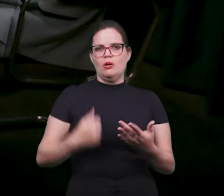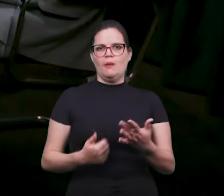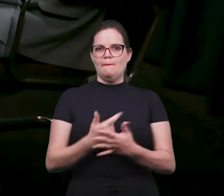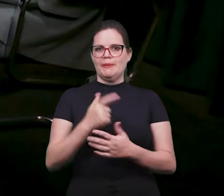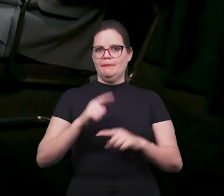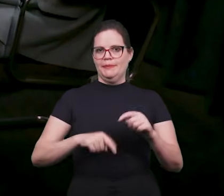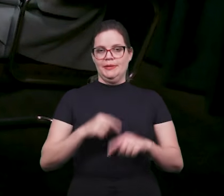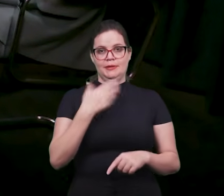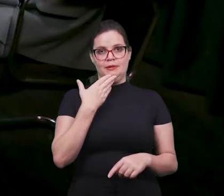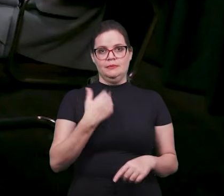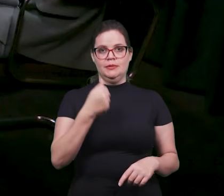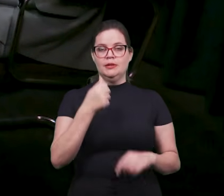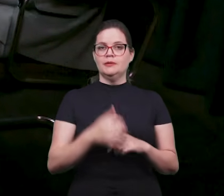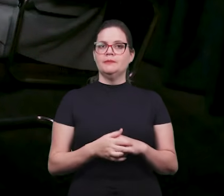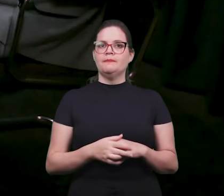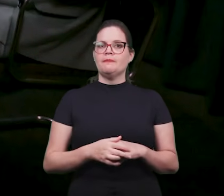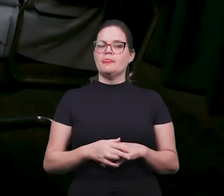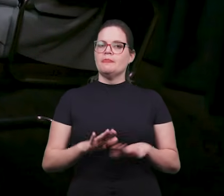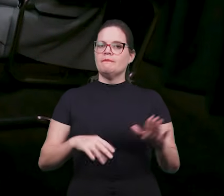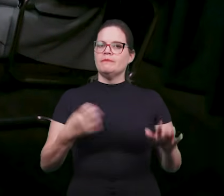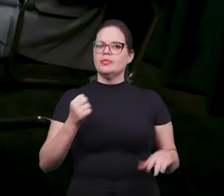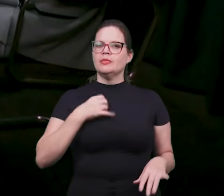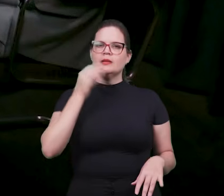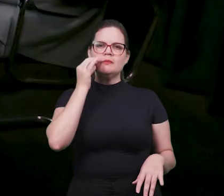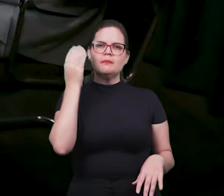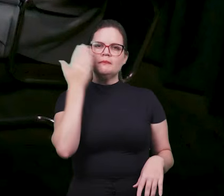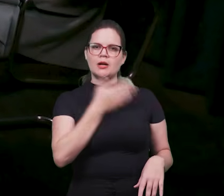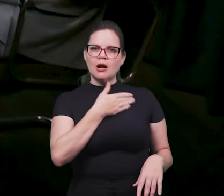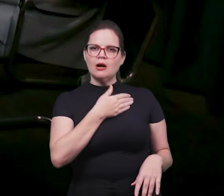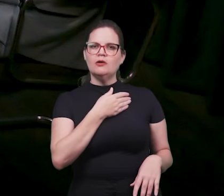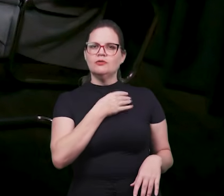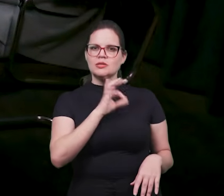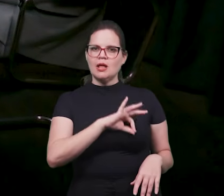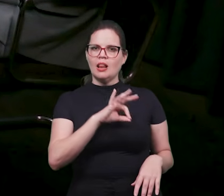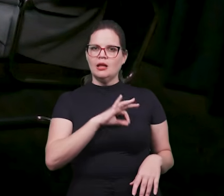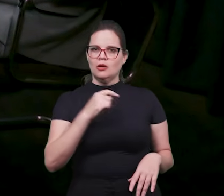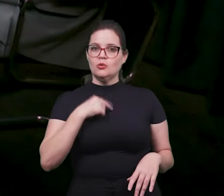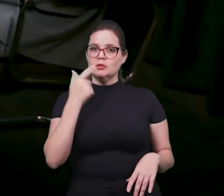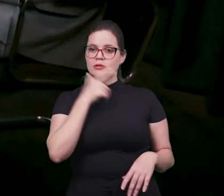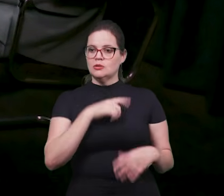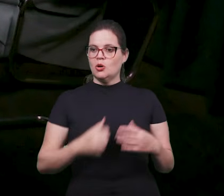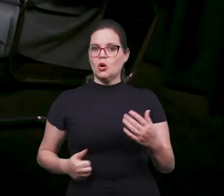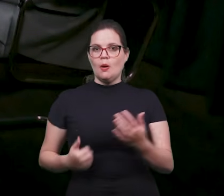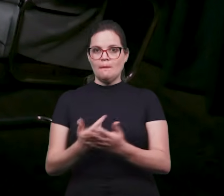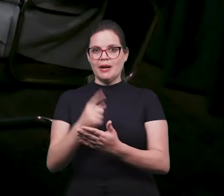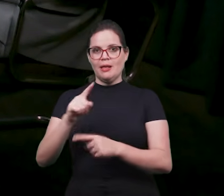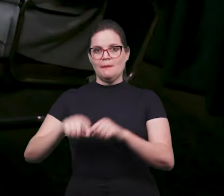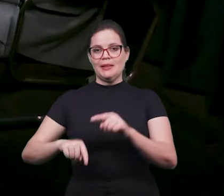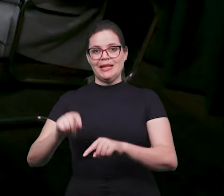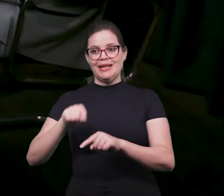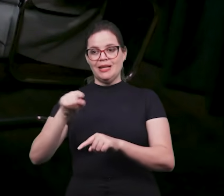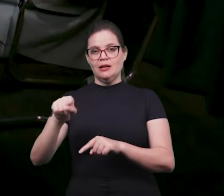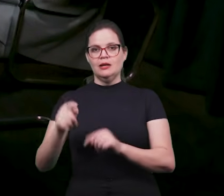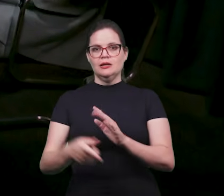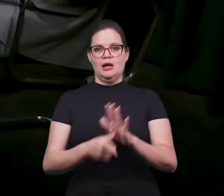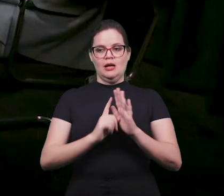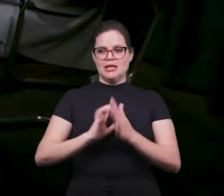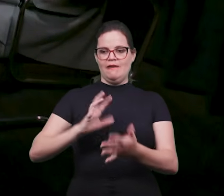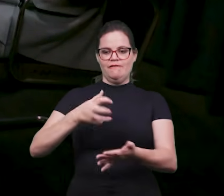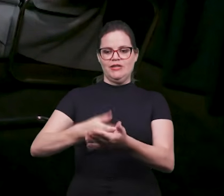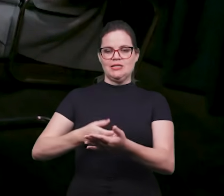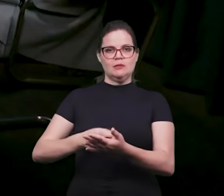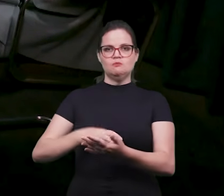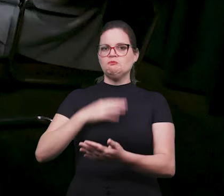máquina melhor. Às vezes, com uma comprovação de renda, você vai comprar um equipamento que você não conseguiria comprar